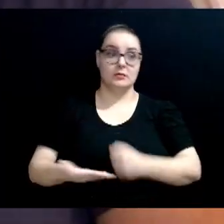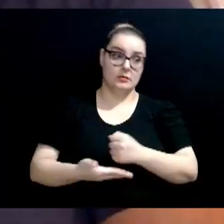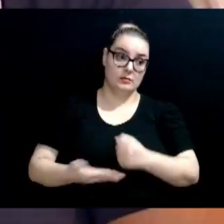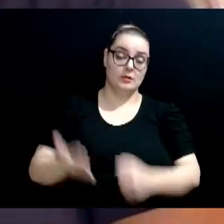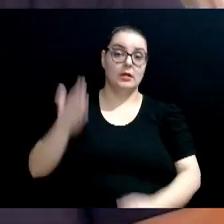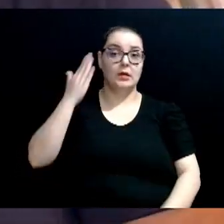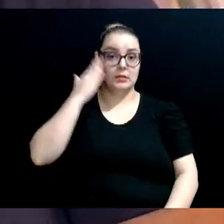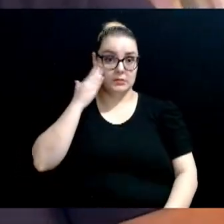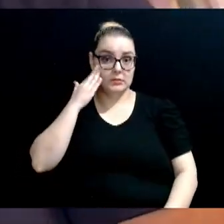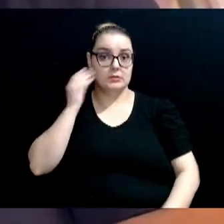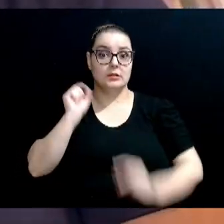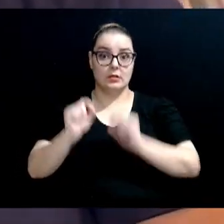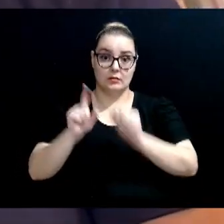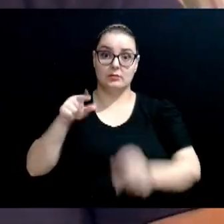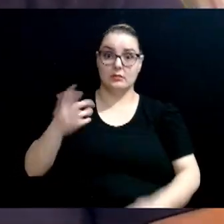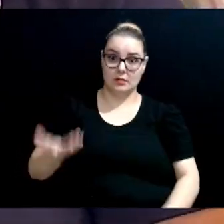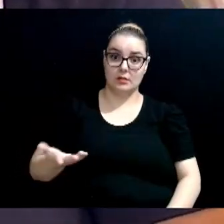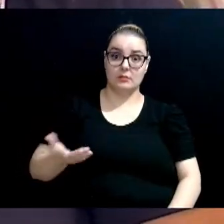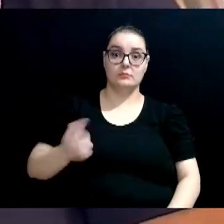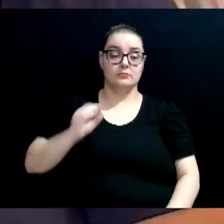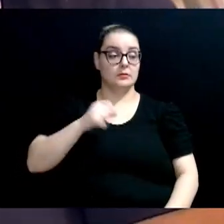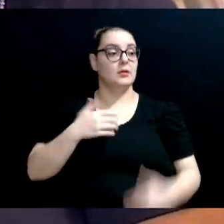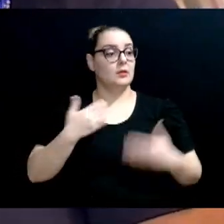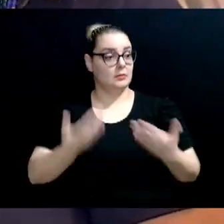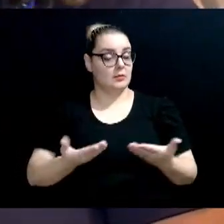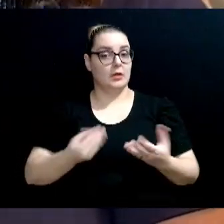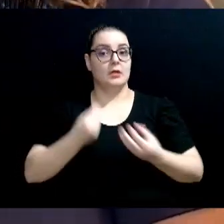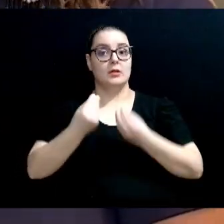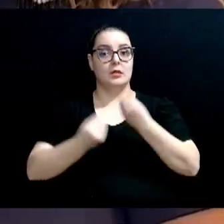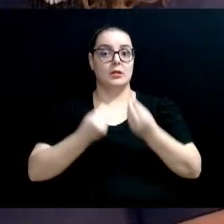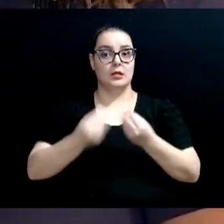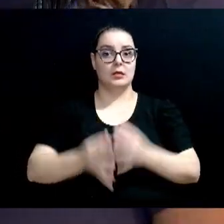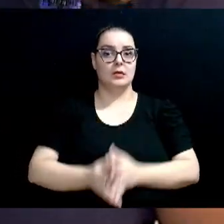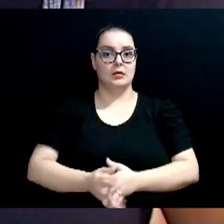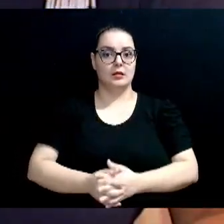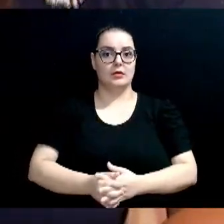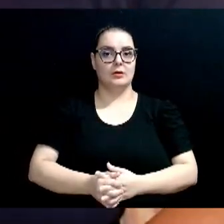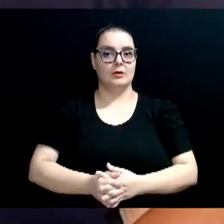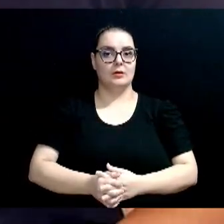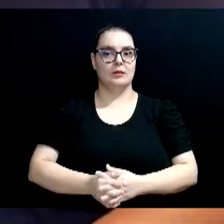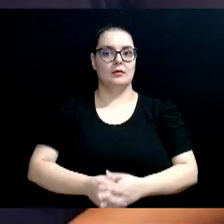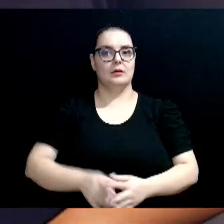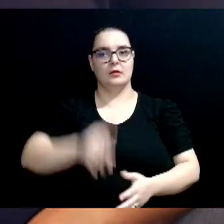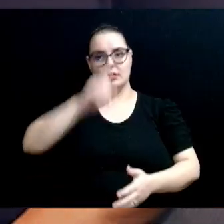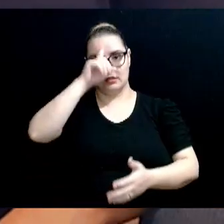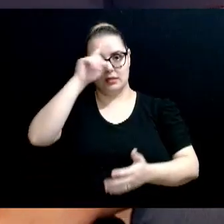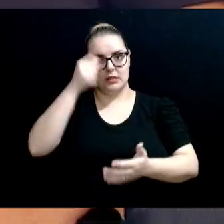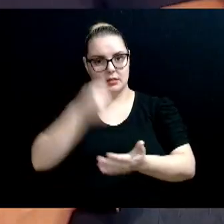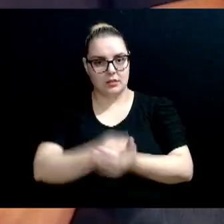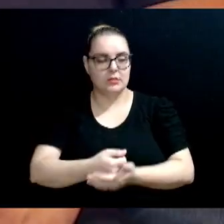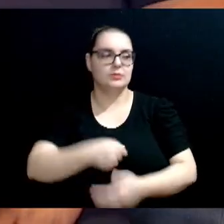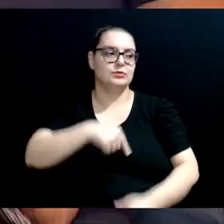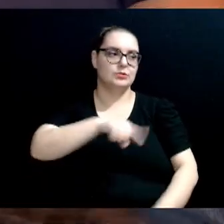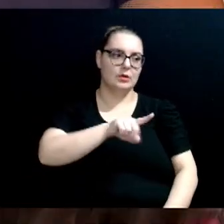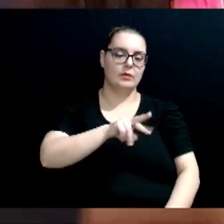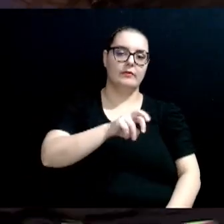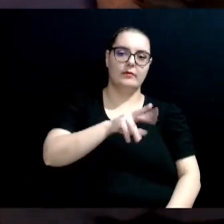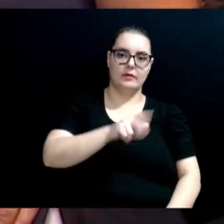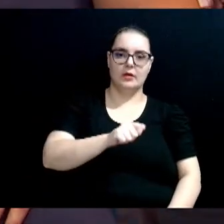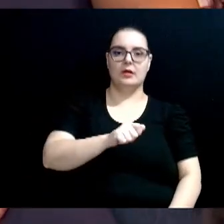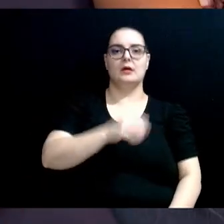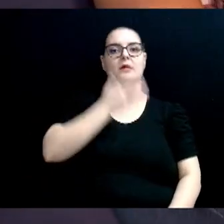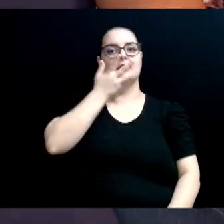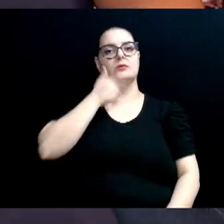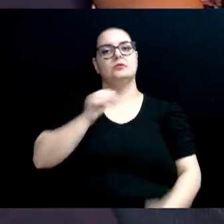entendendo o que é, né? E para você, como que foi a decisão mesmo de ir até a vara da infância junto com o seu